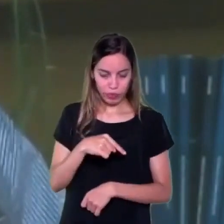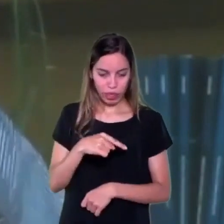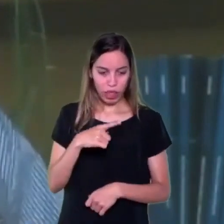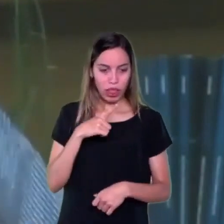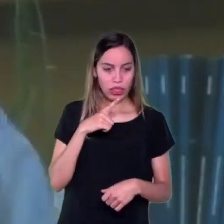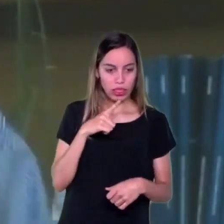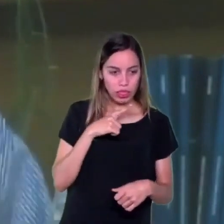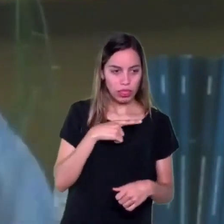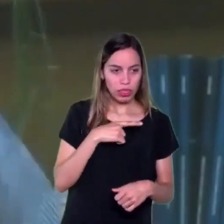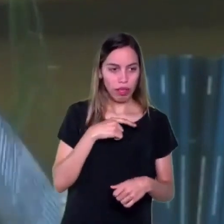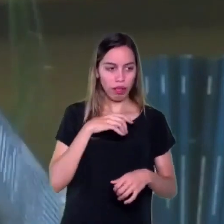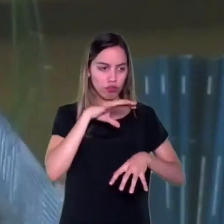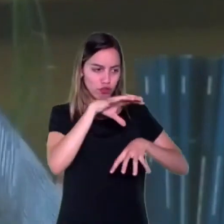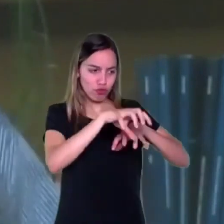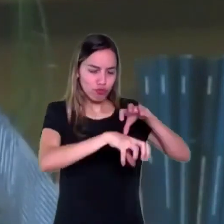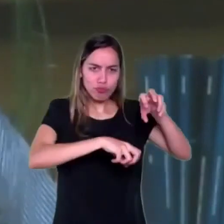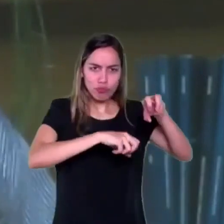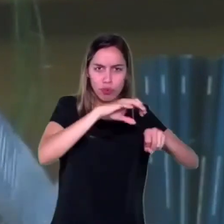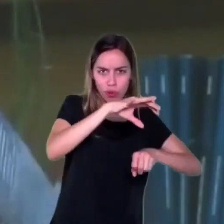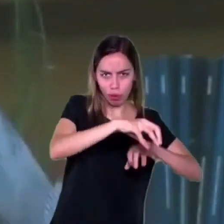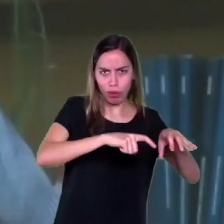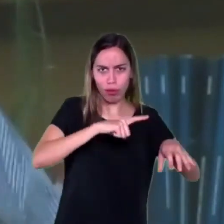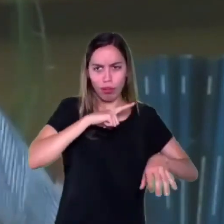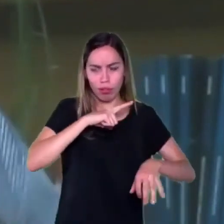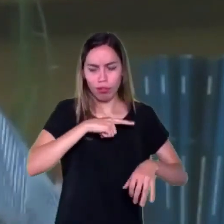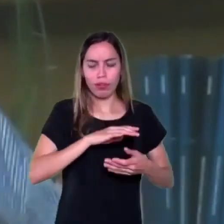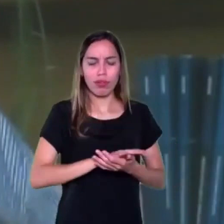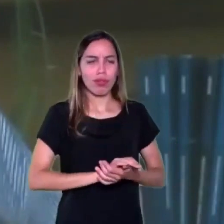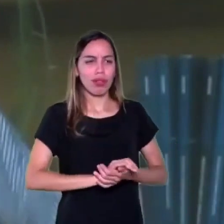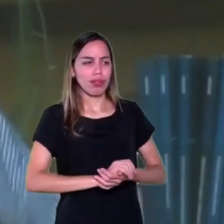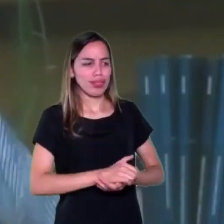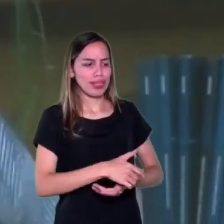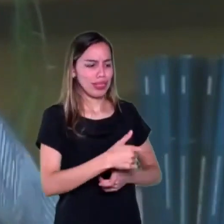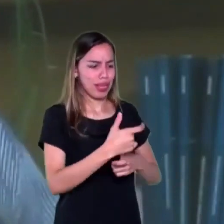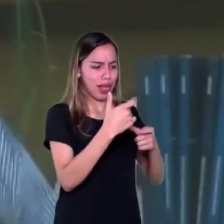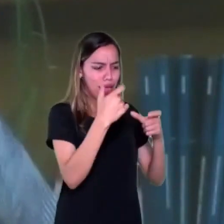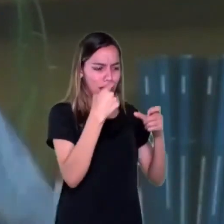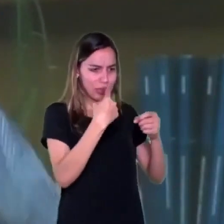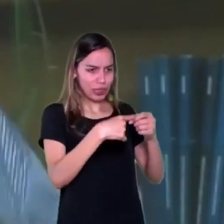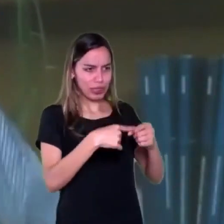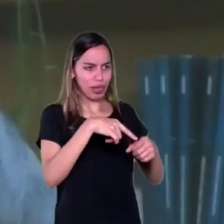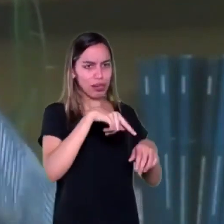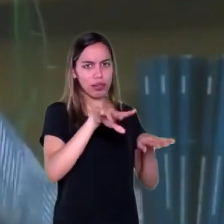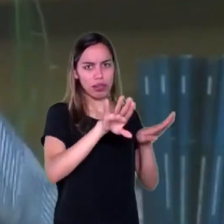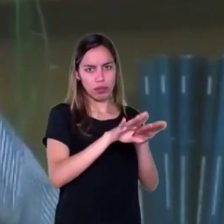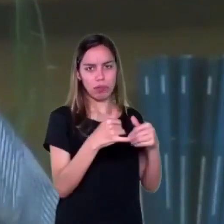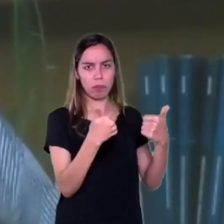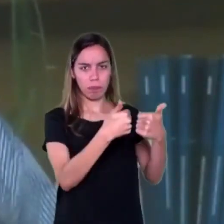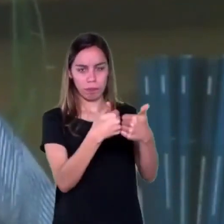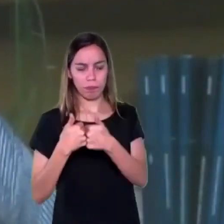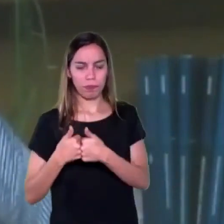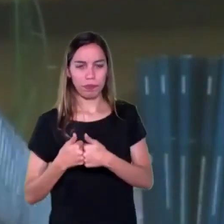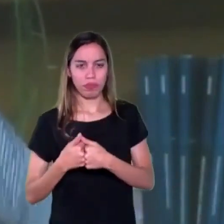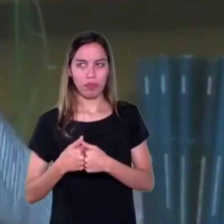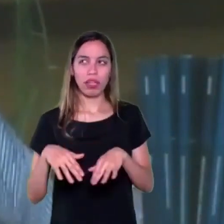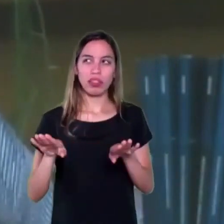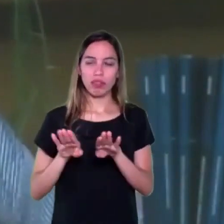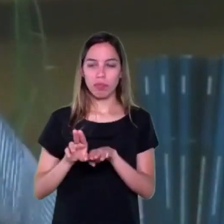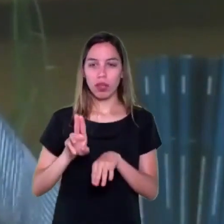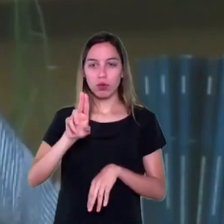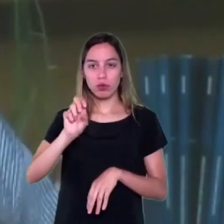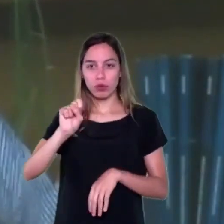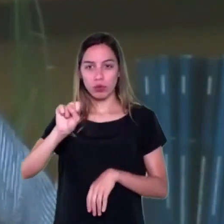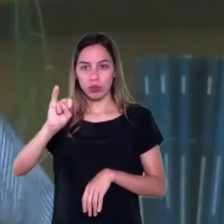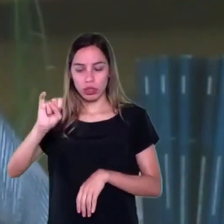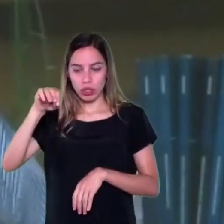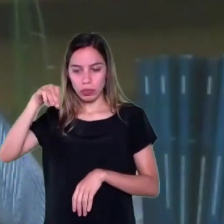na Serra do Itatiaia-Sul e outros lugares. E a própria Usiminas, né, que trabalha